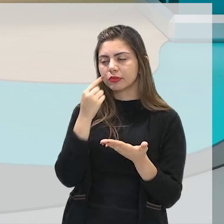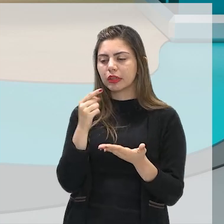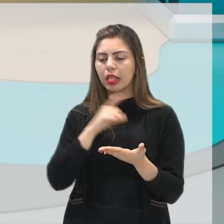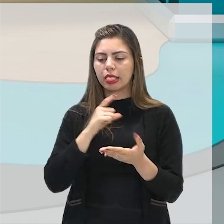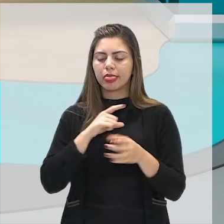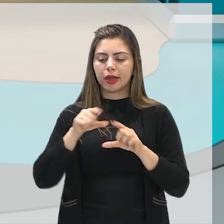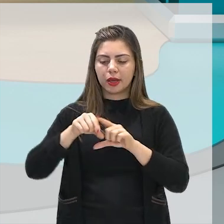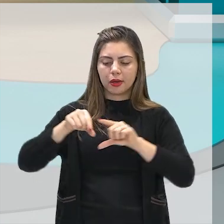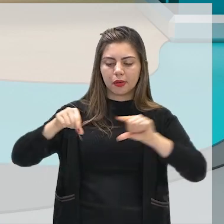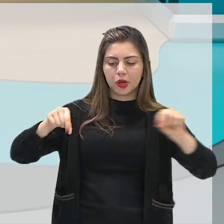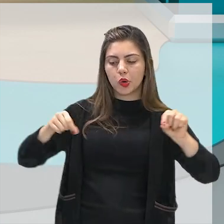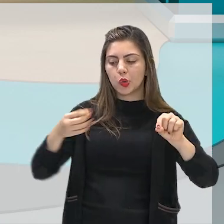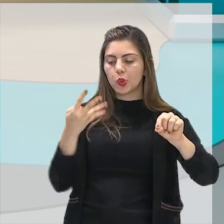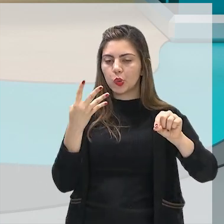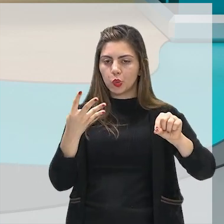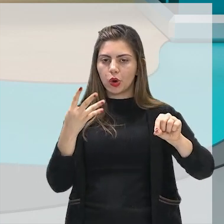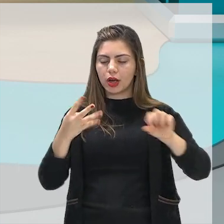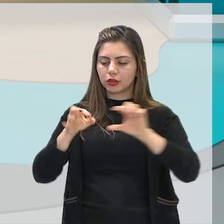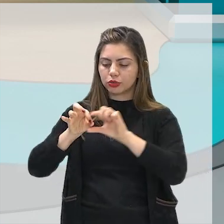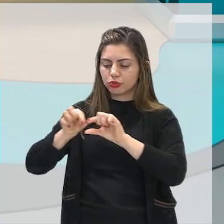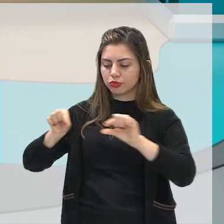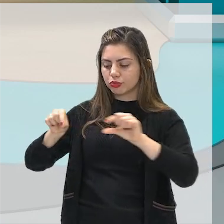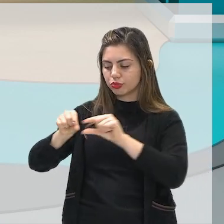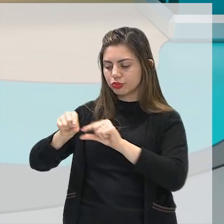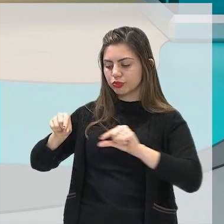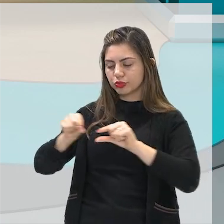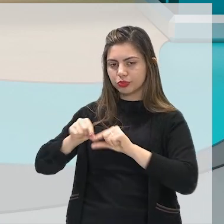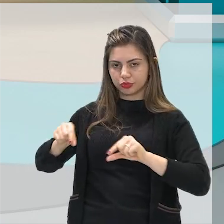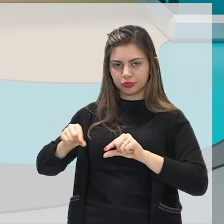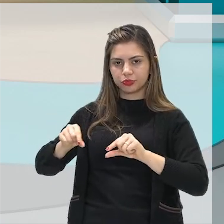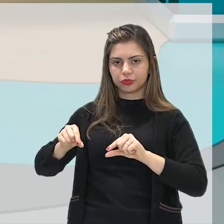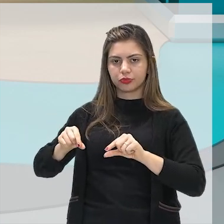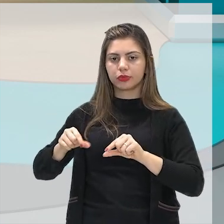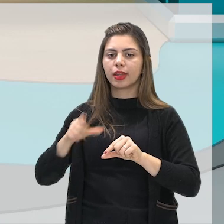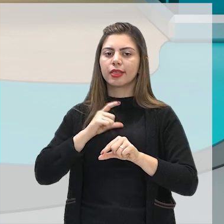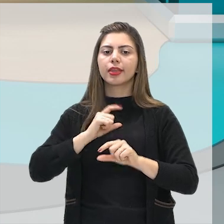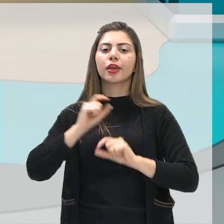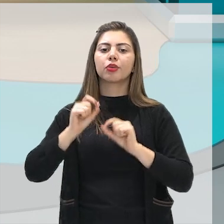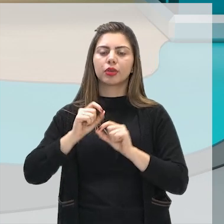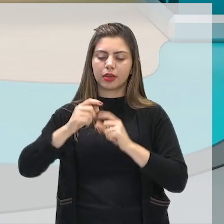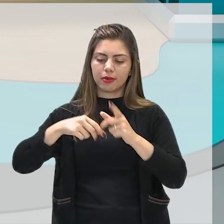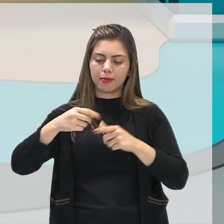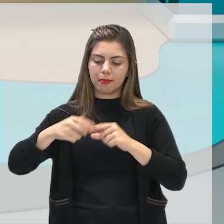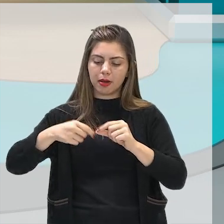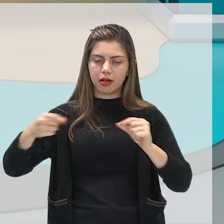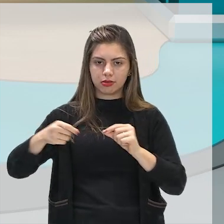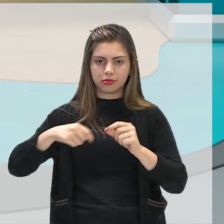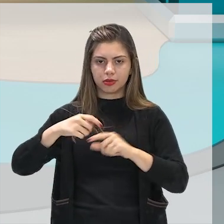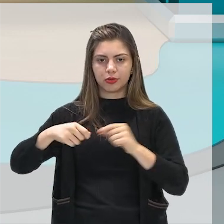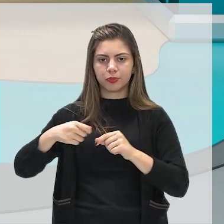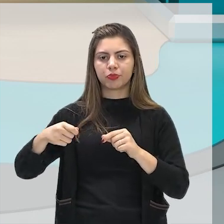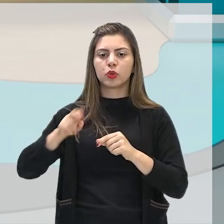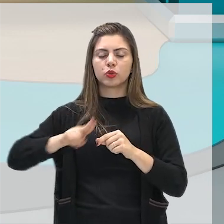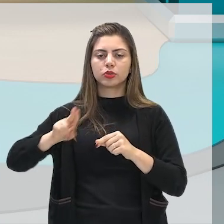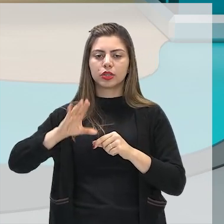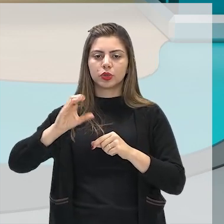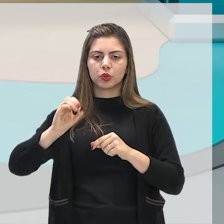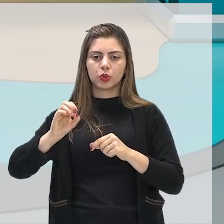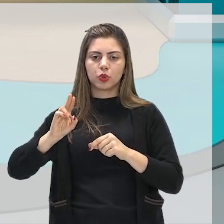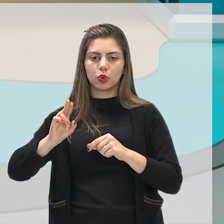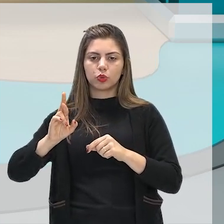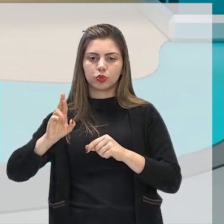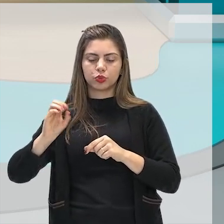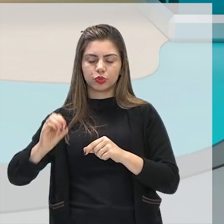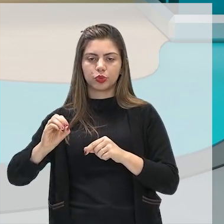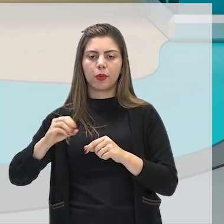4 varetas e tem aí as suas amarrações, né, que é feito com couro, tá? Justamente para